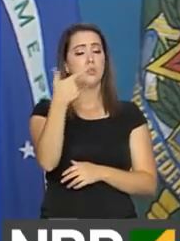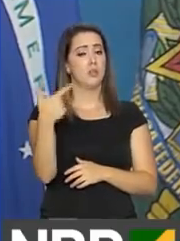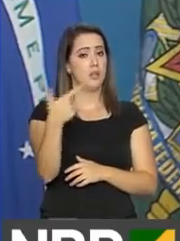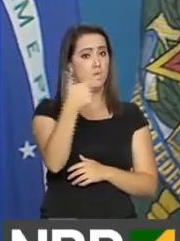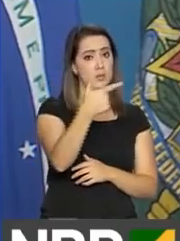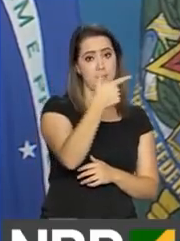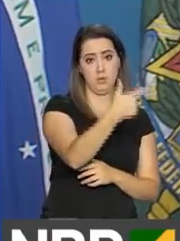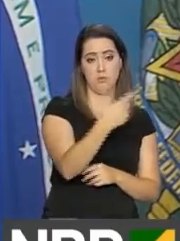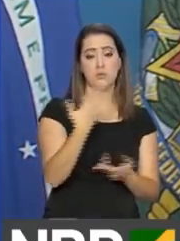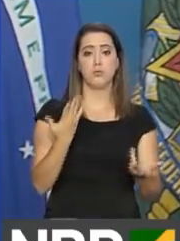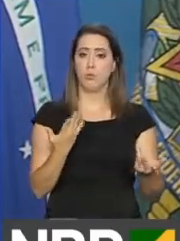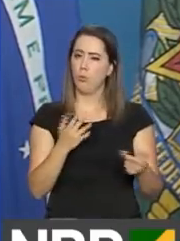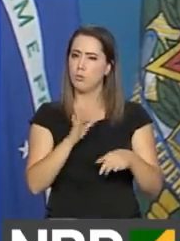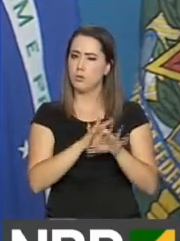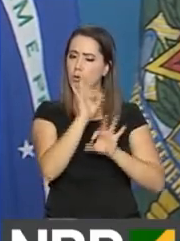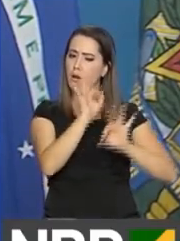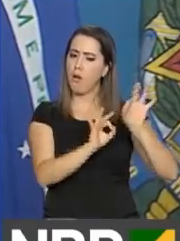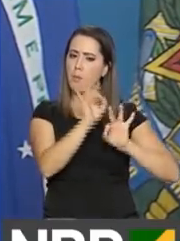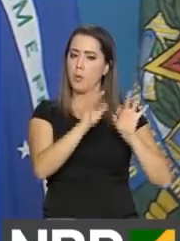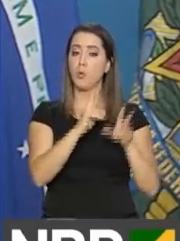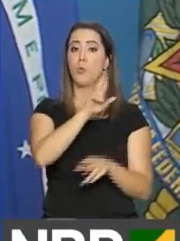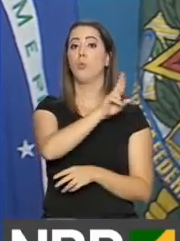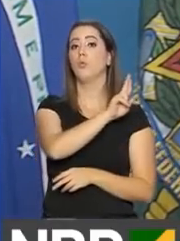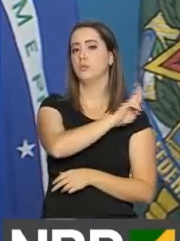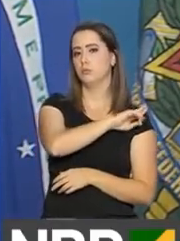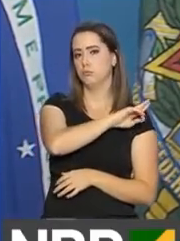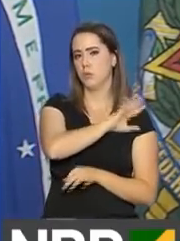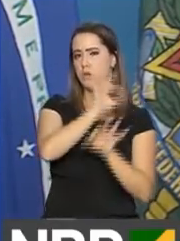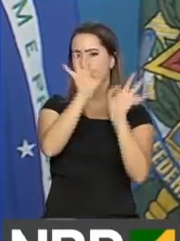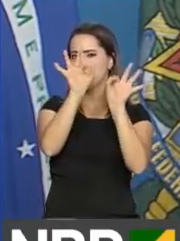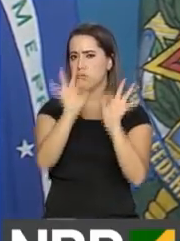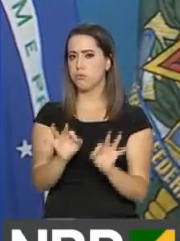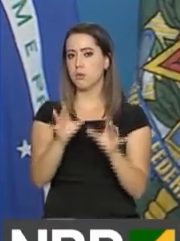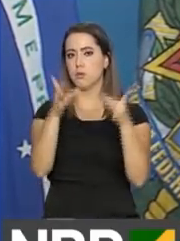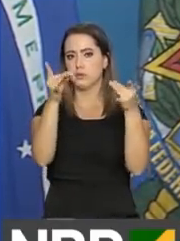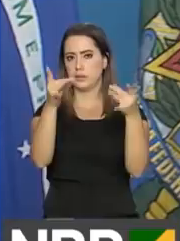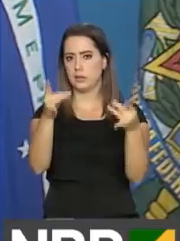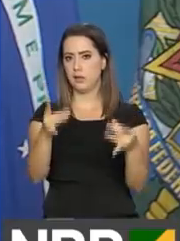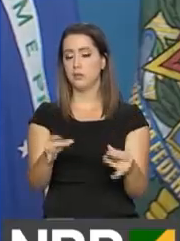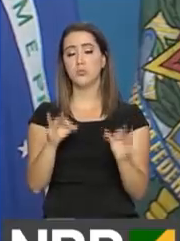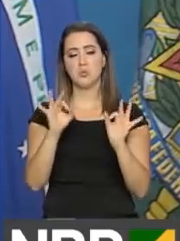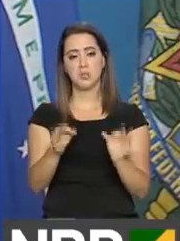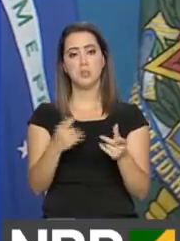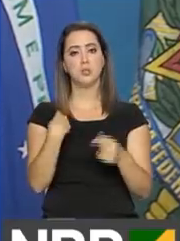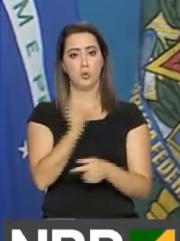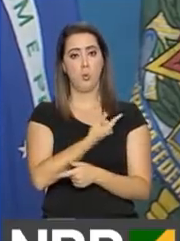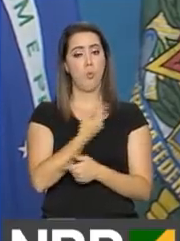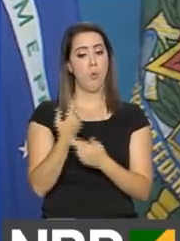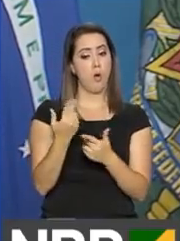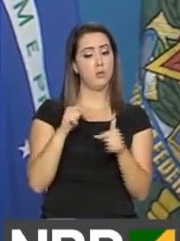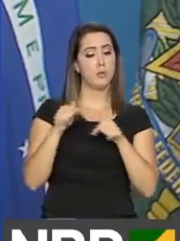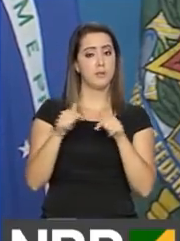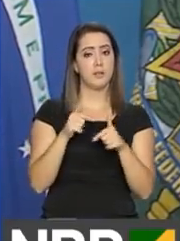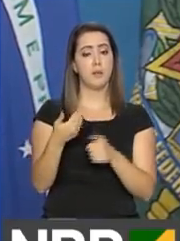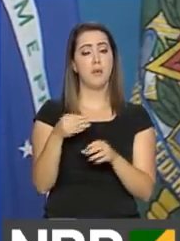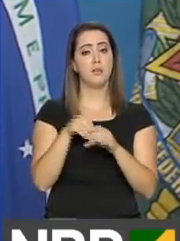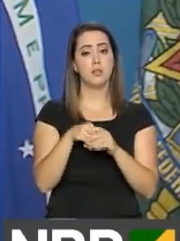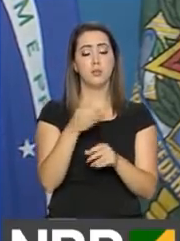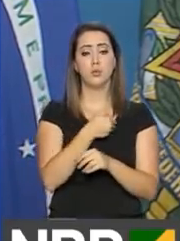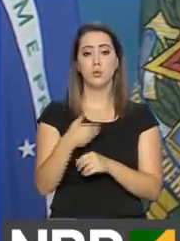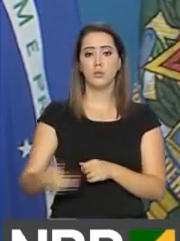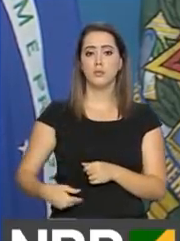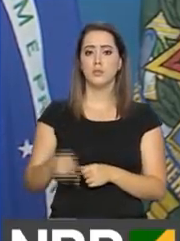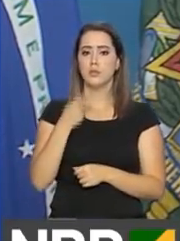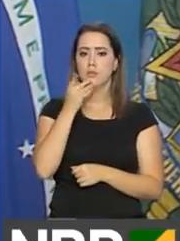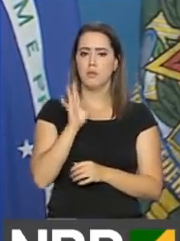portanto um plano é responsável como têm sido responsáveis os atos que nós tomamos o governo se lhe permitem uma